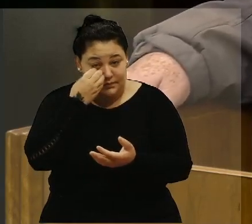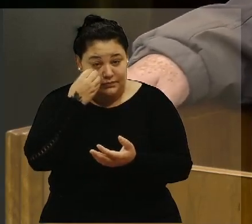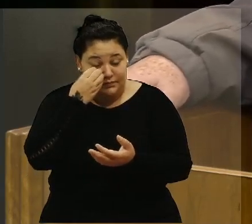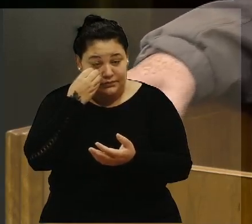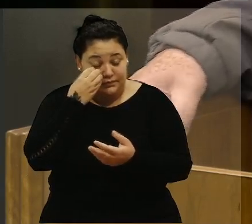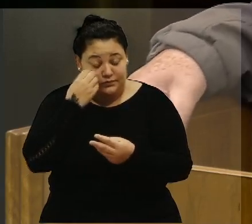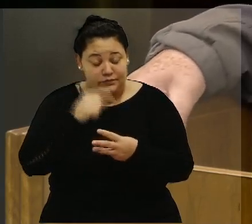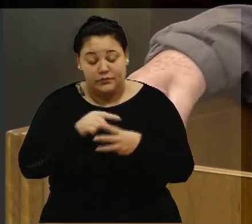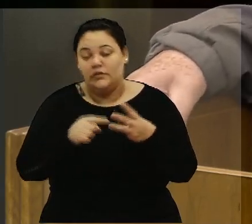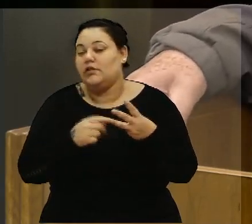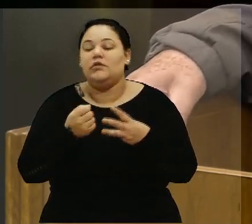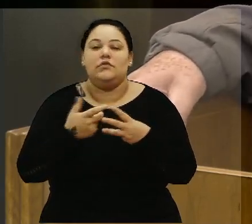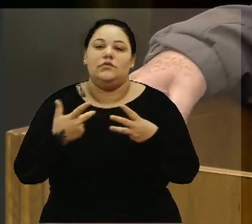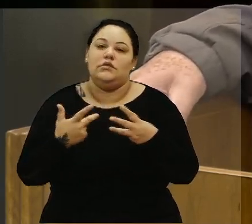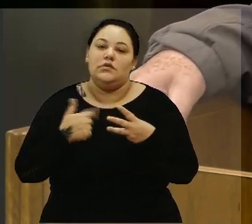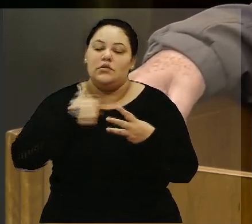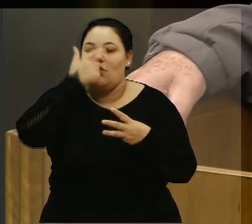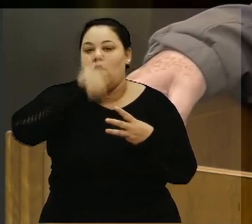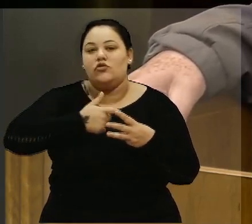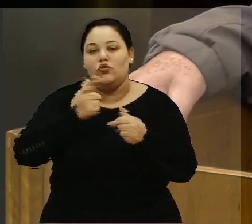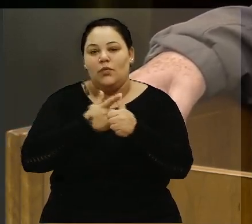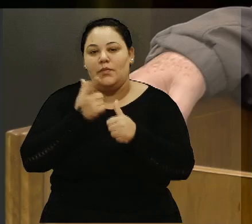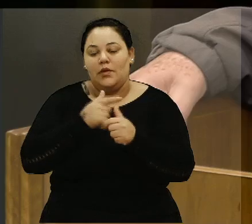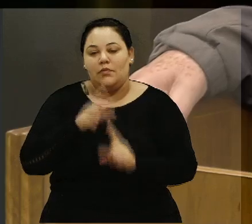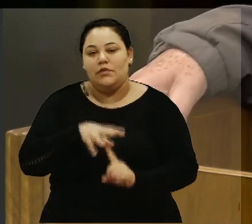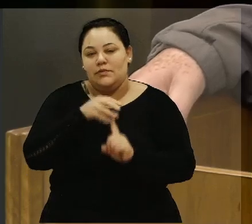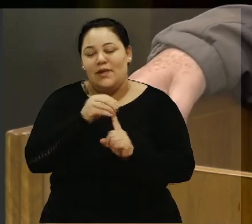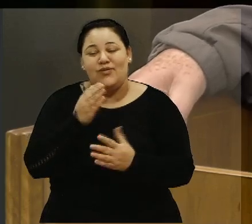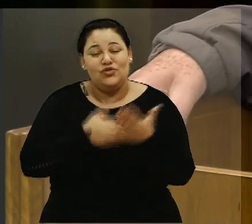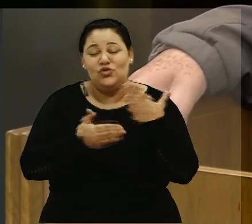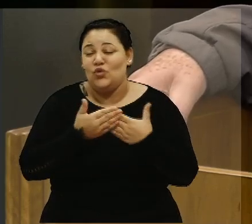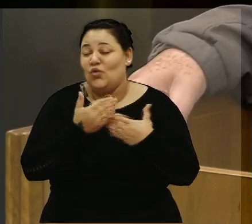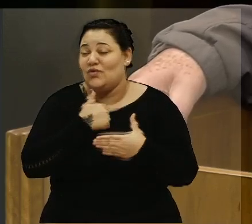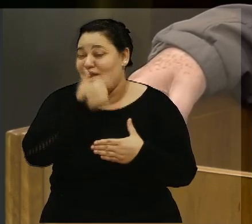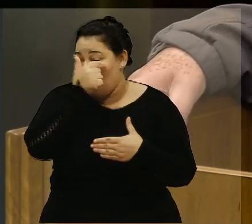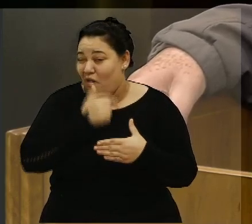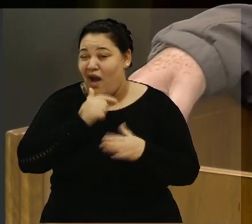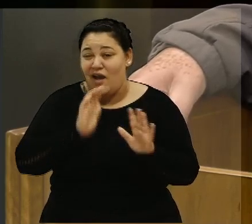aspectos. Eu acho que o primeiro e o principal de todos,